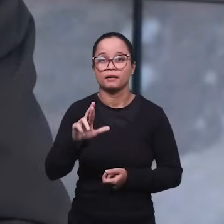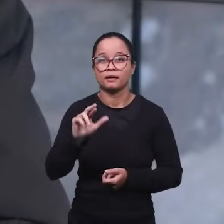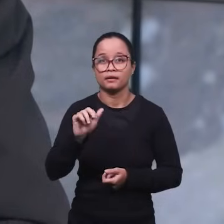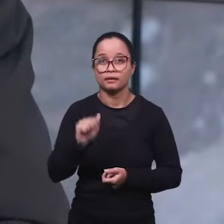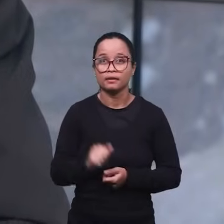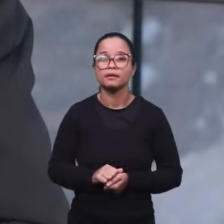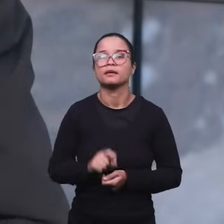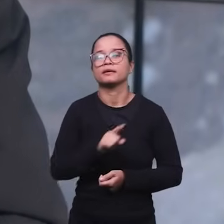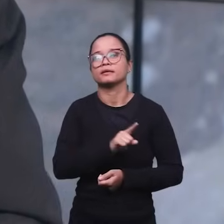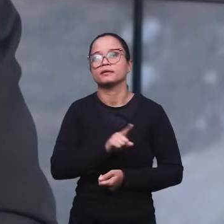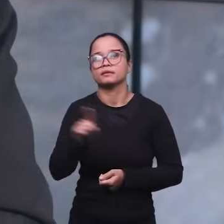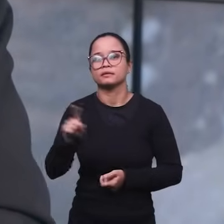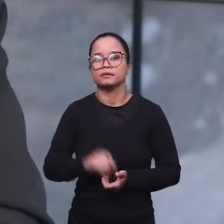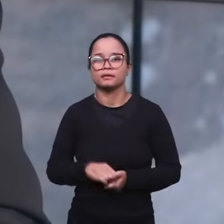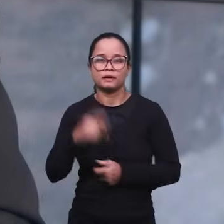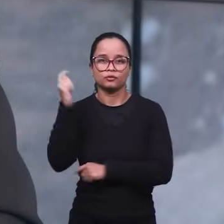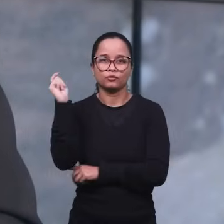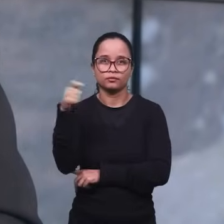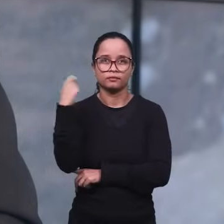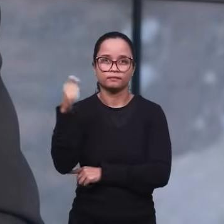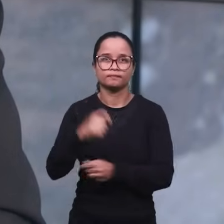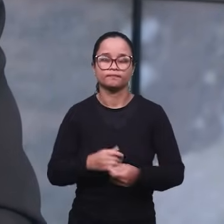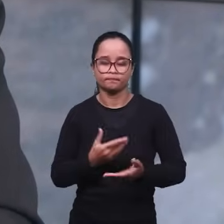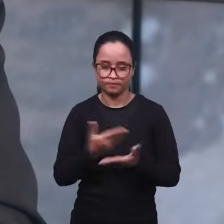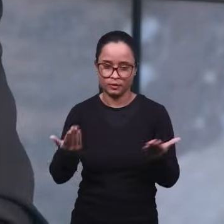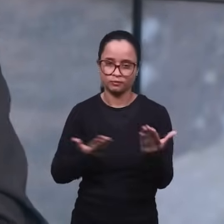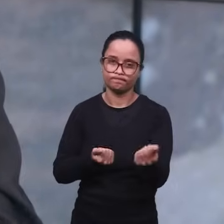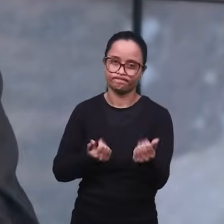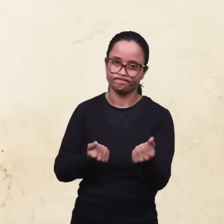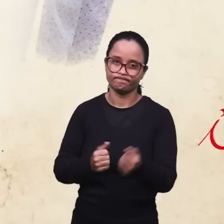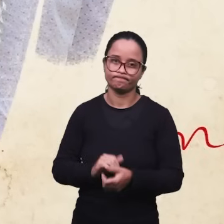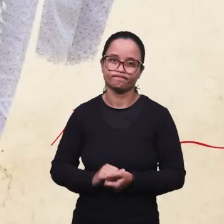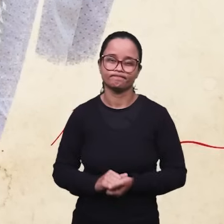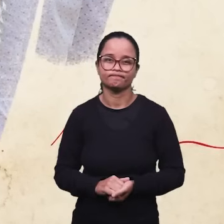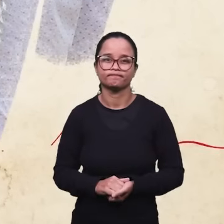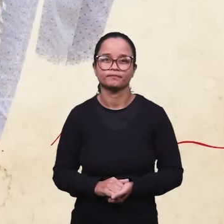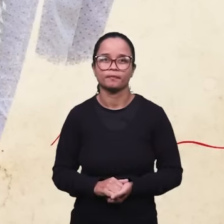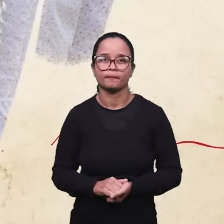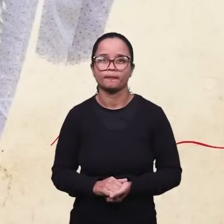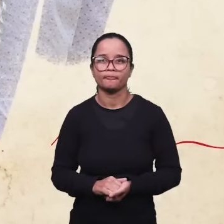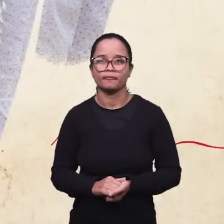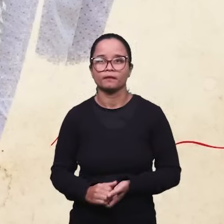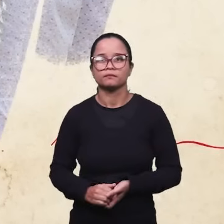jovem Clara, que é de São Gabriel, no Rio Grande do Sul. Fala, jovem.